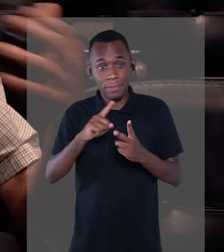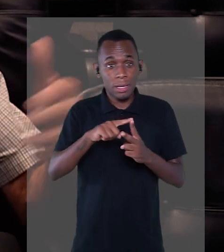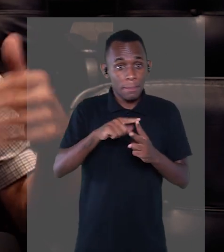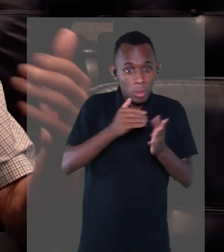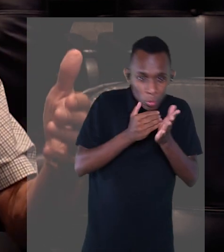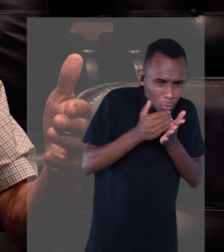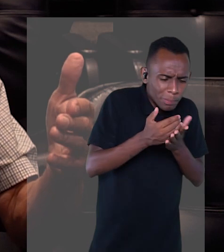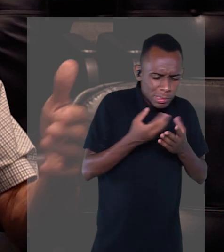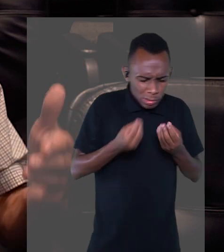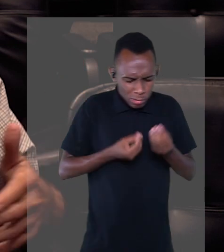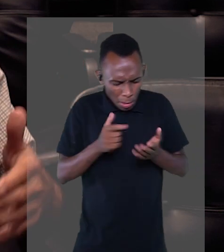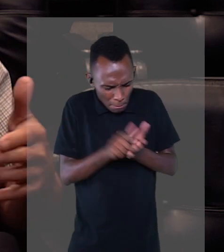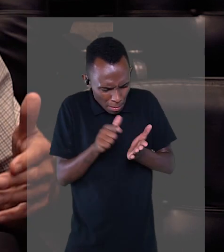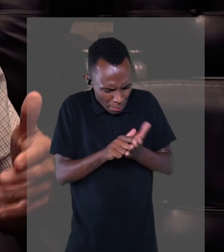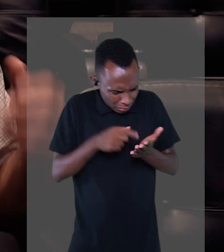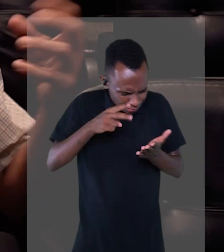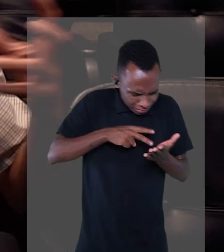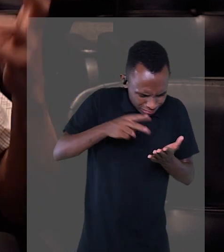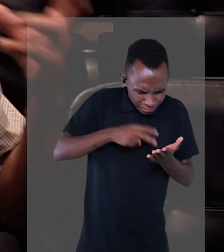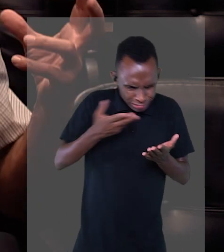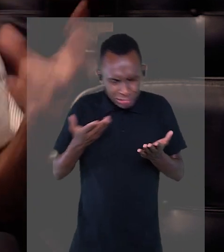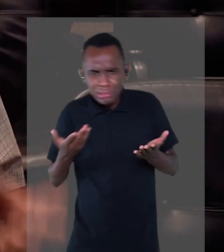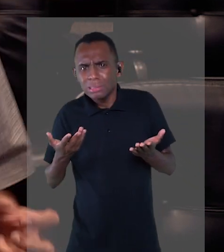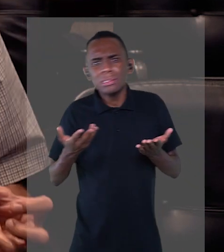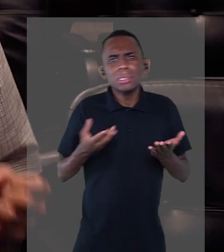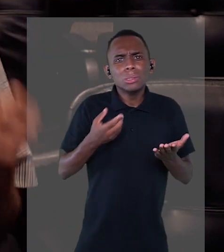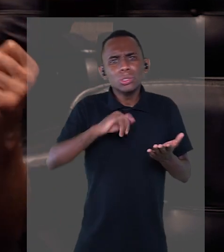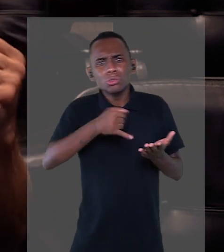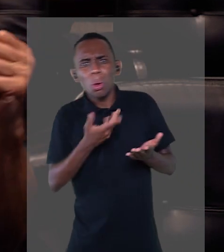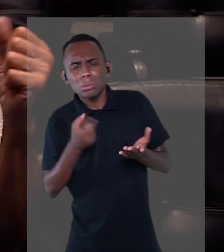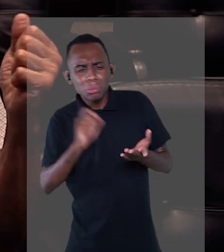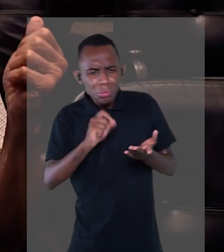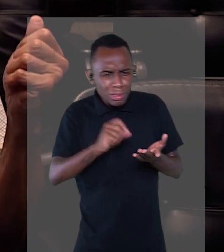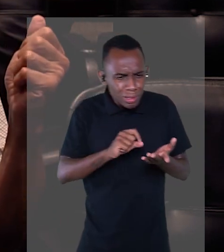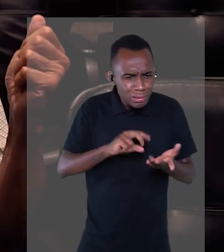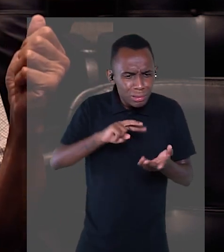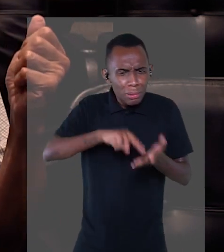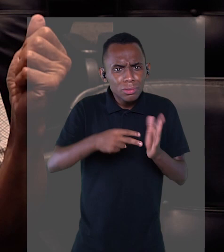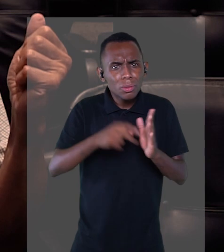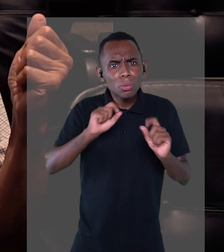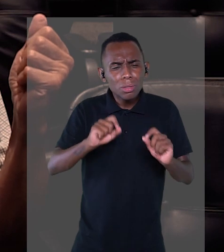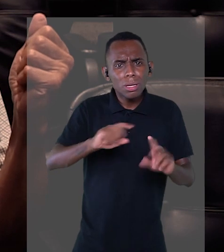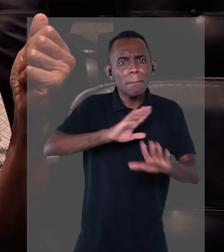das primeiras páginas, J, e eu naquilo, o que é isso que esse cara quer falar?